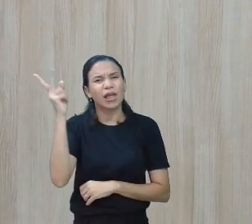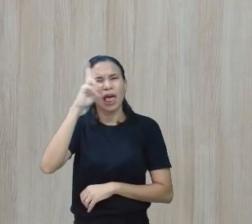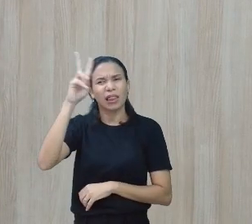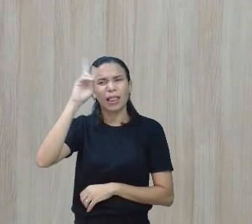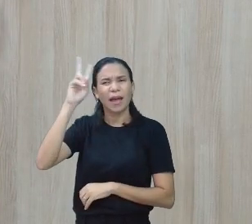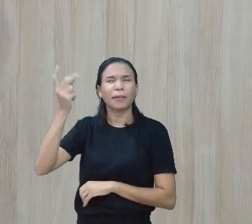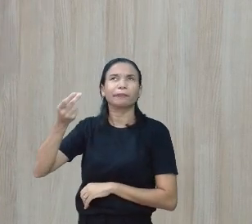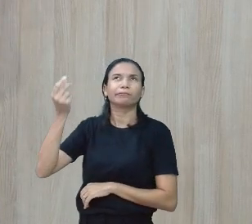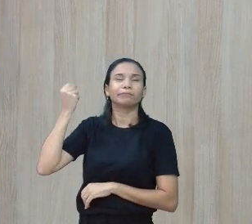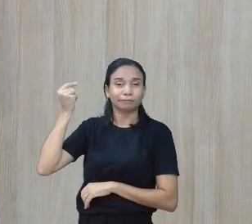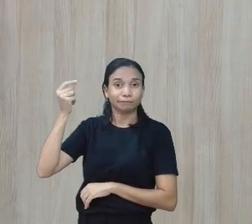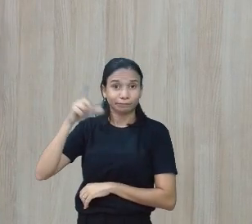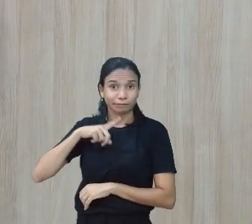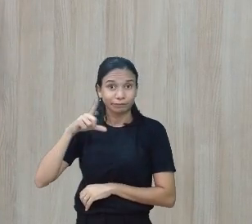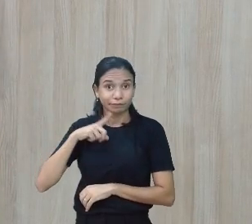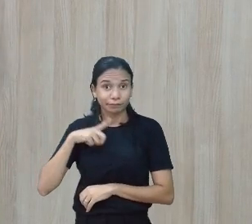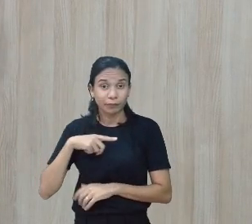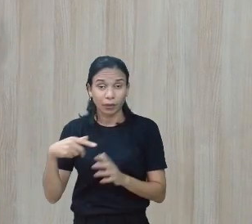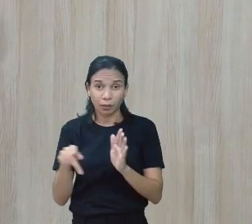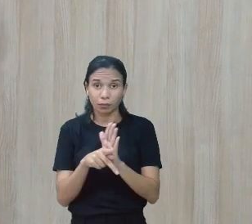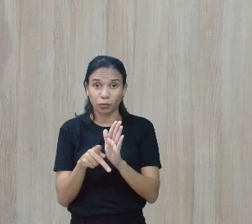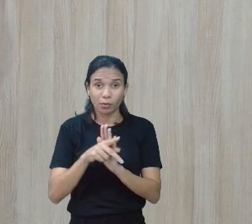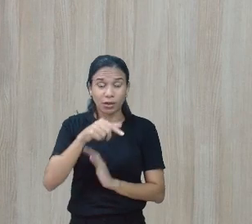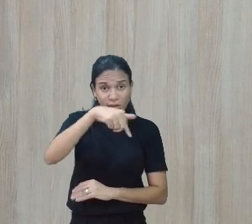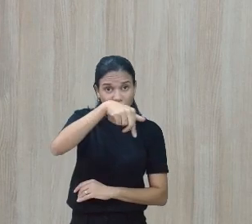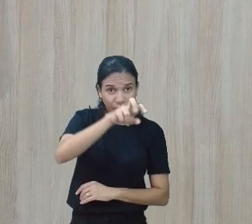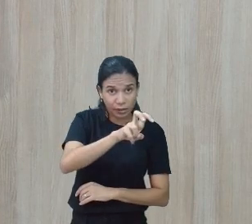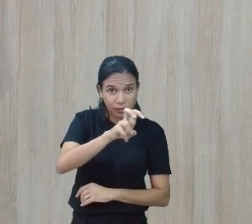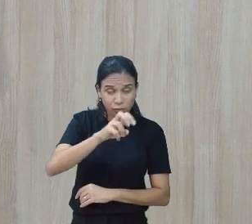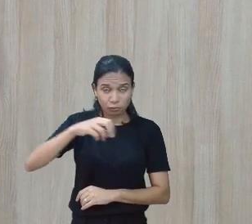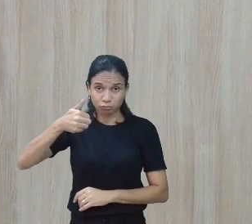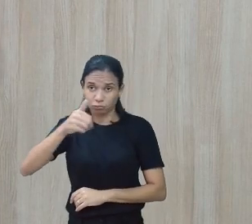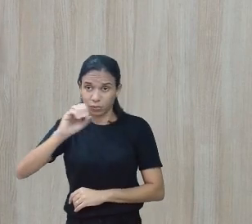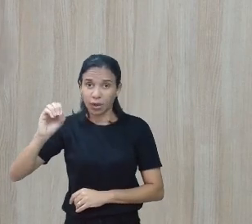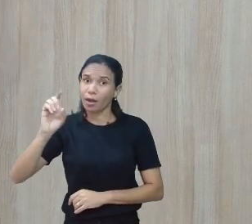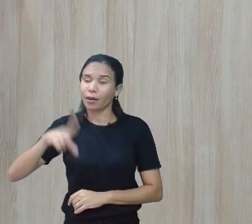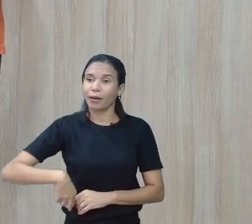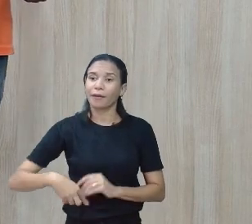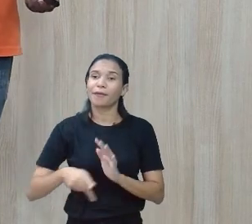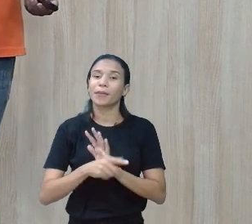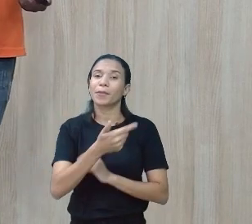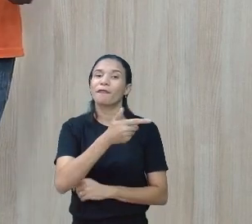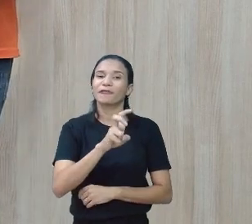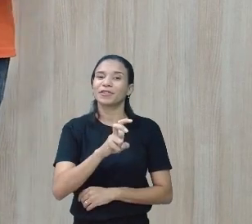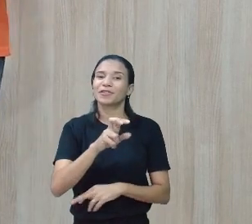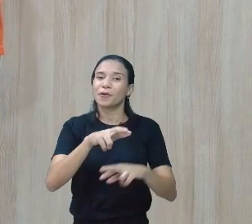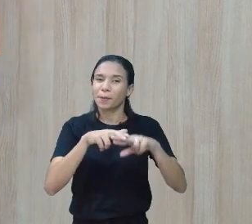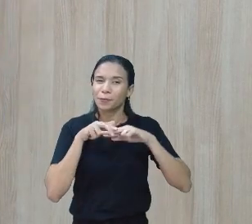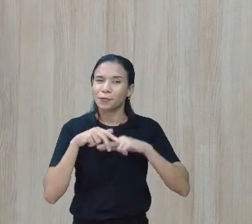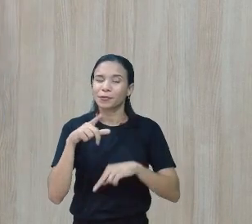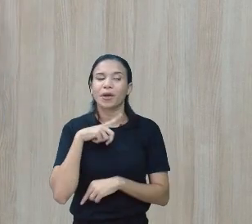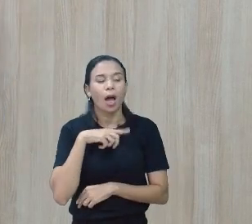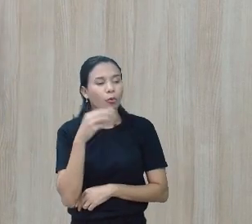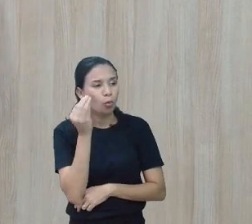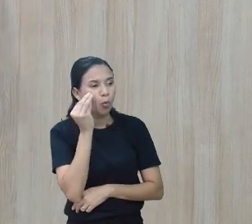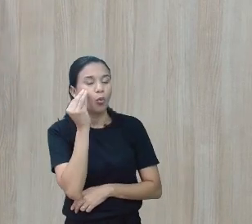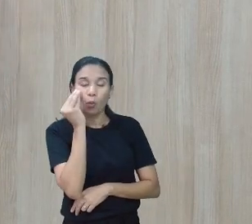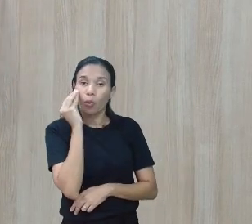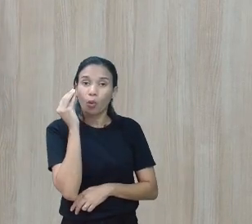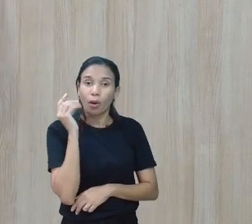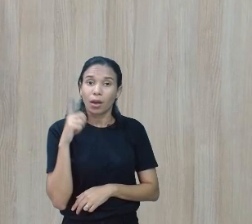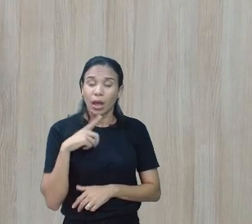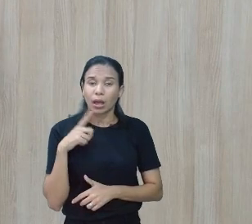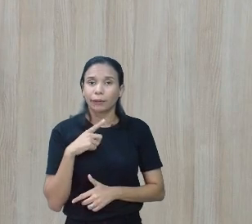máximo divisor comum, entre o 75 e o 100 é o 25. Então, dessa forma, eu faço